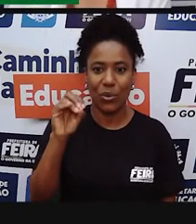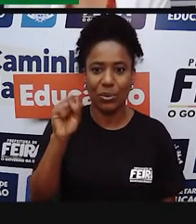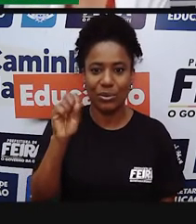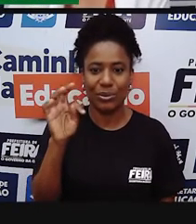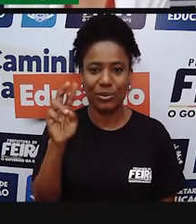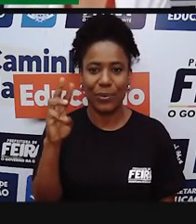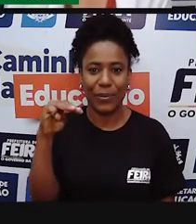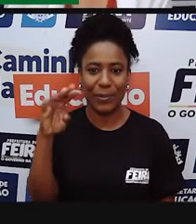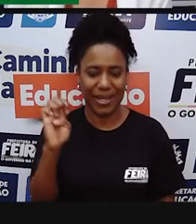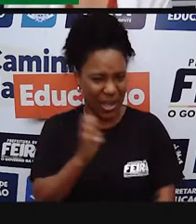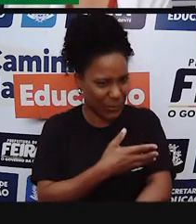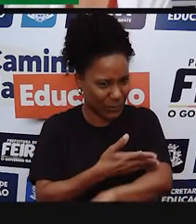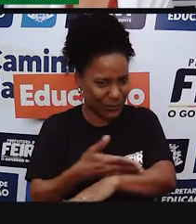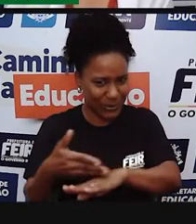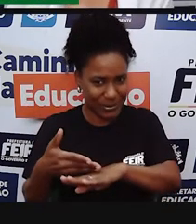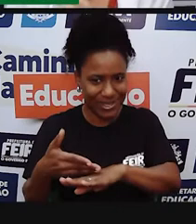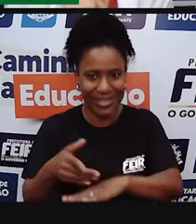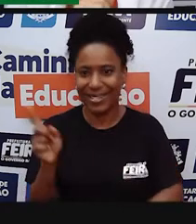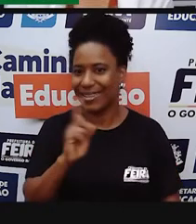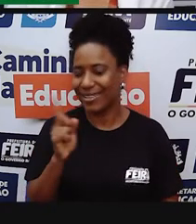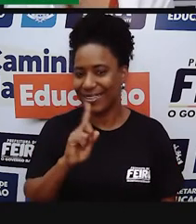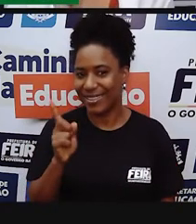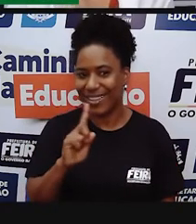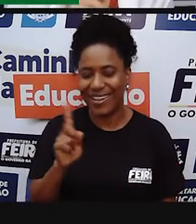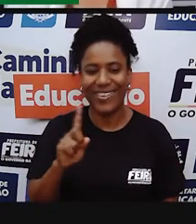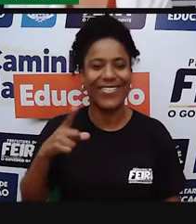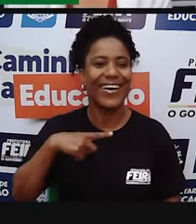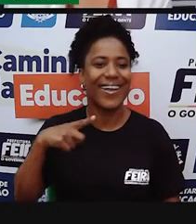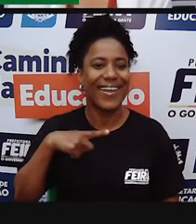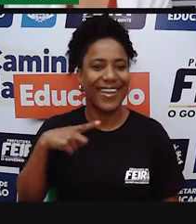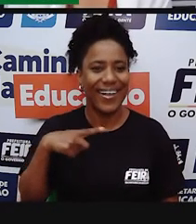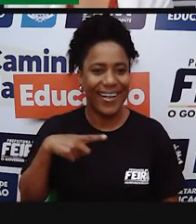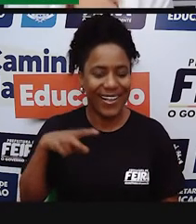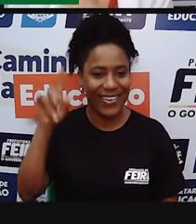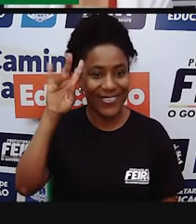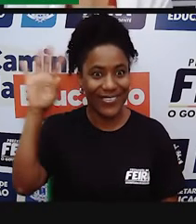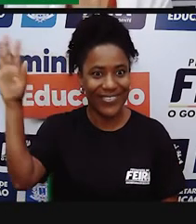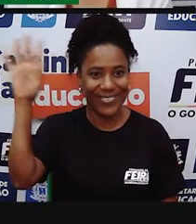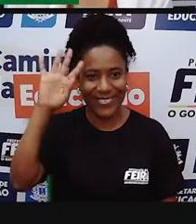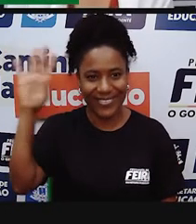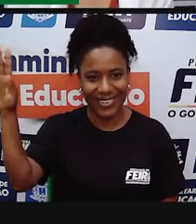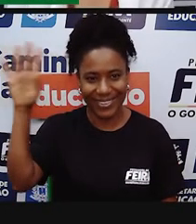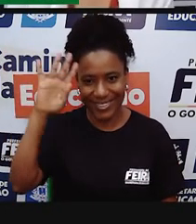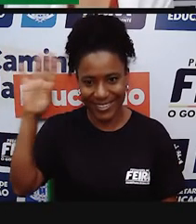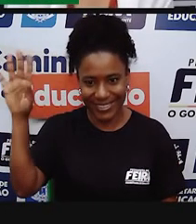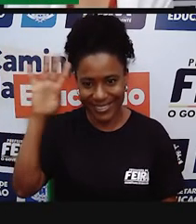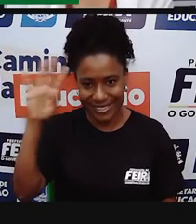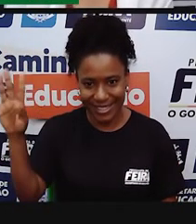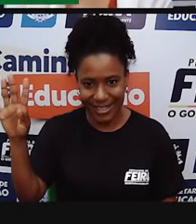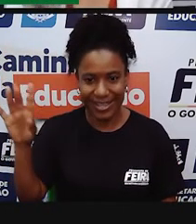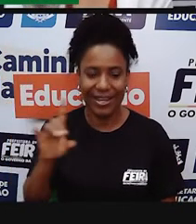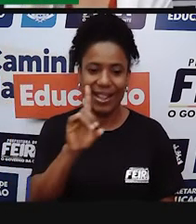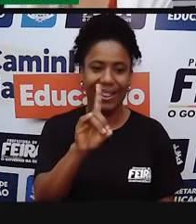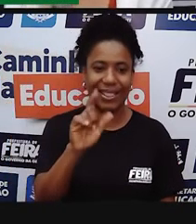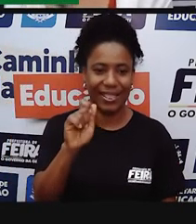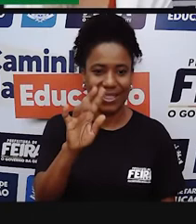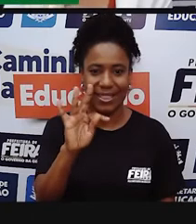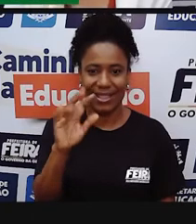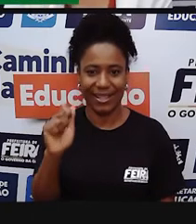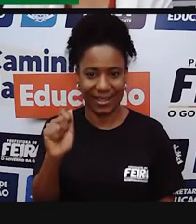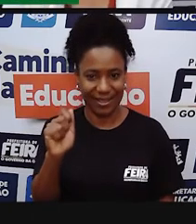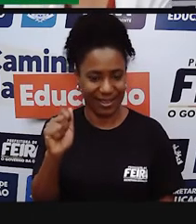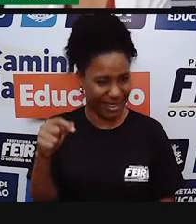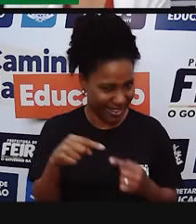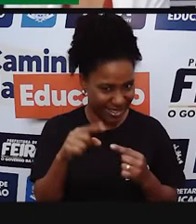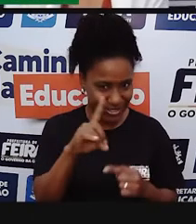date data não dá não é da palavra data termina com a